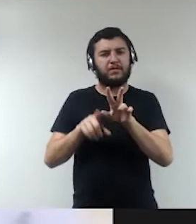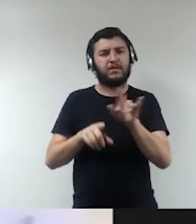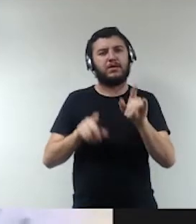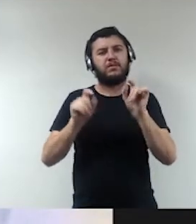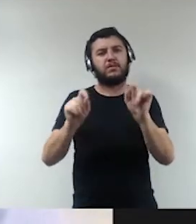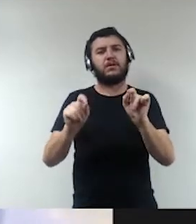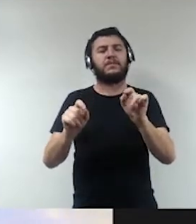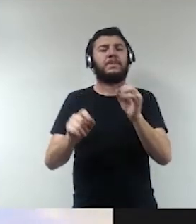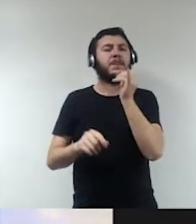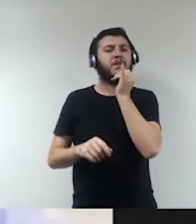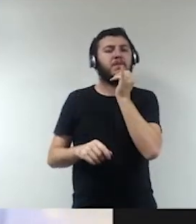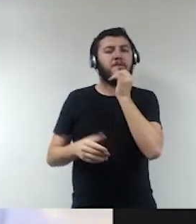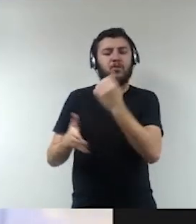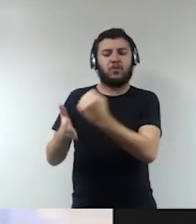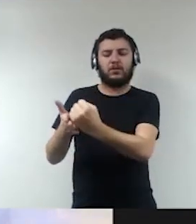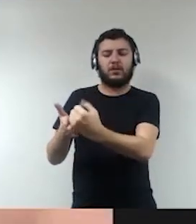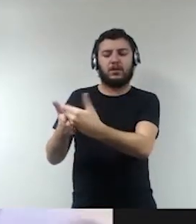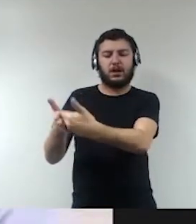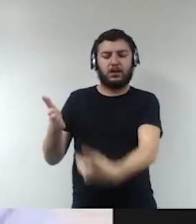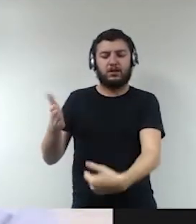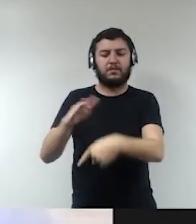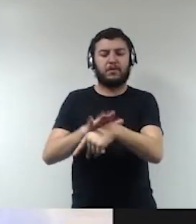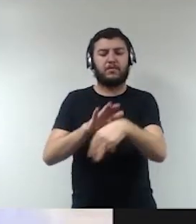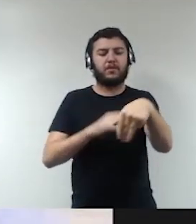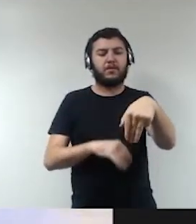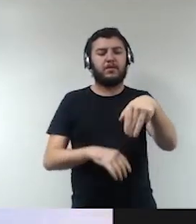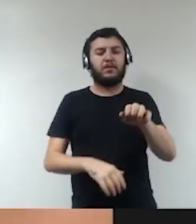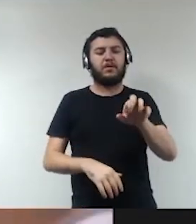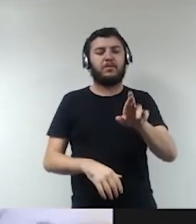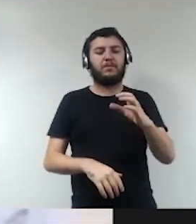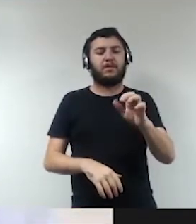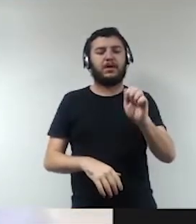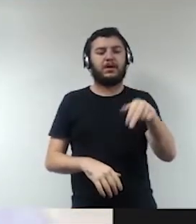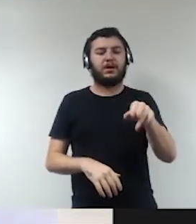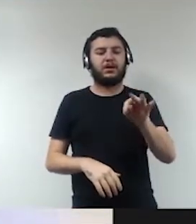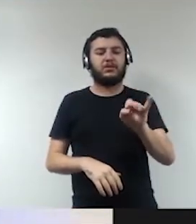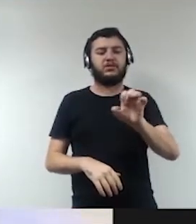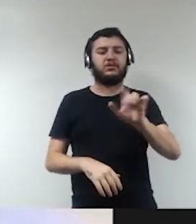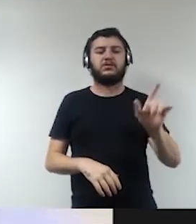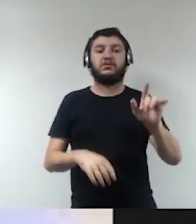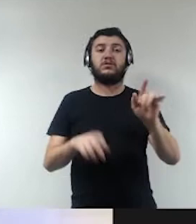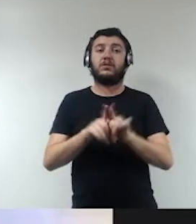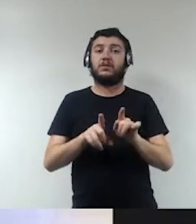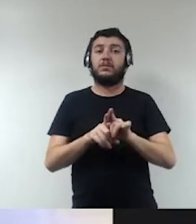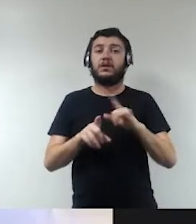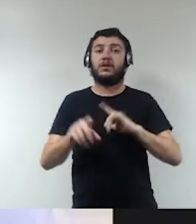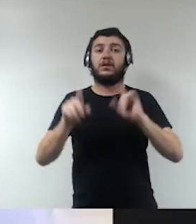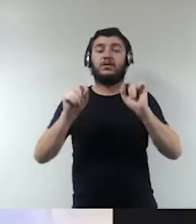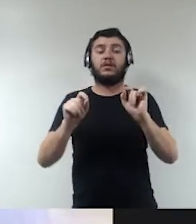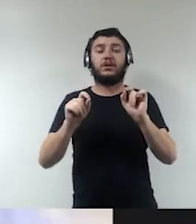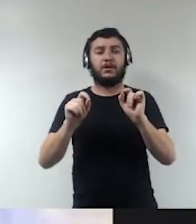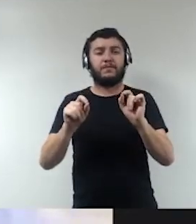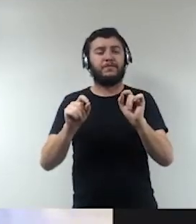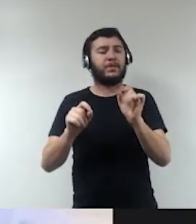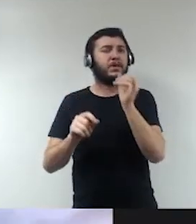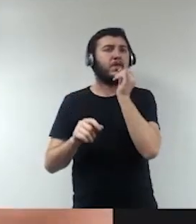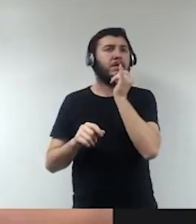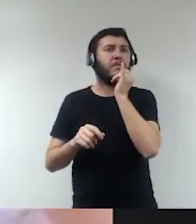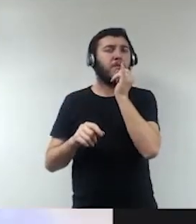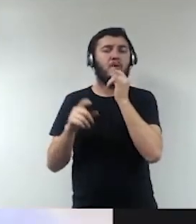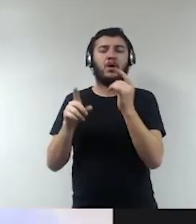um contrato mercantil envolvendo, por exemplo, um build to suit, uma locação pré-contratada com